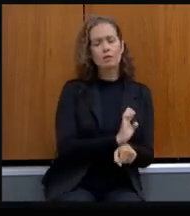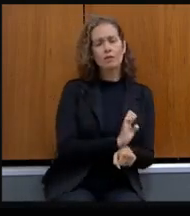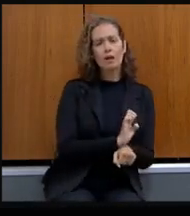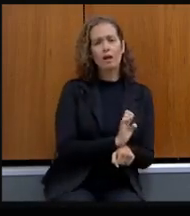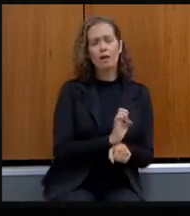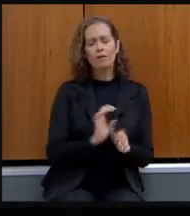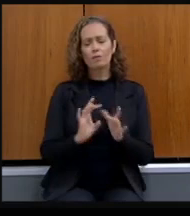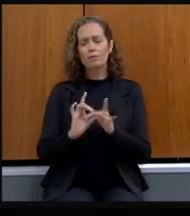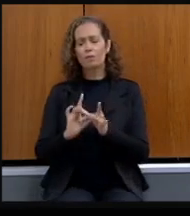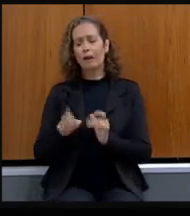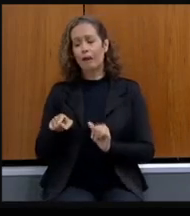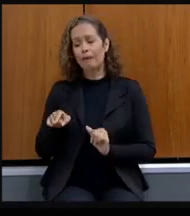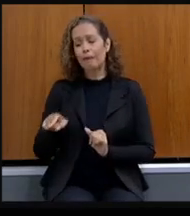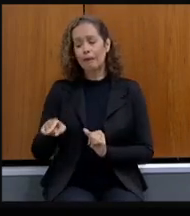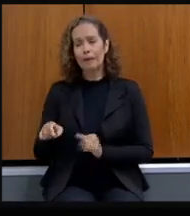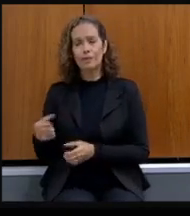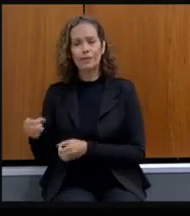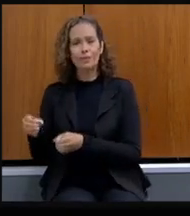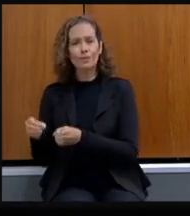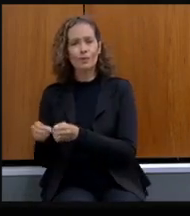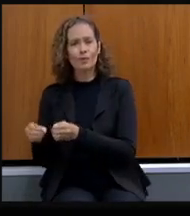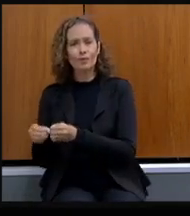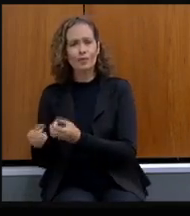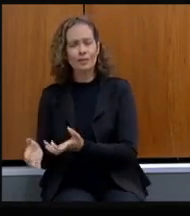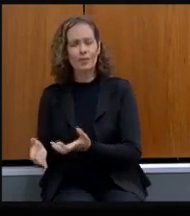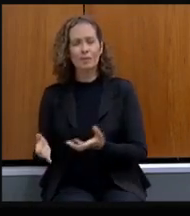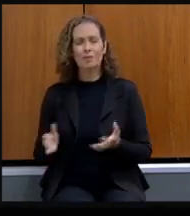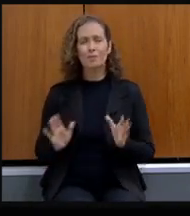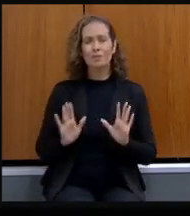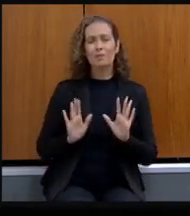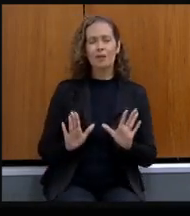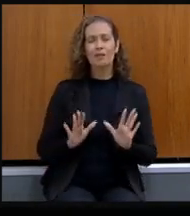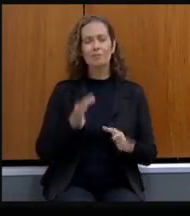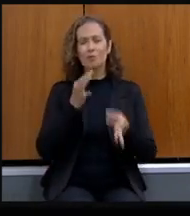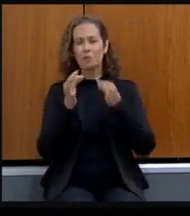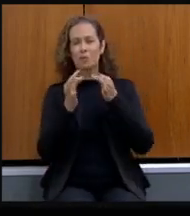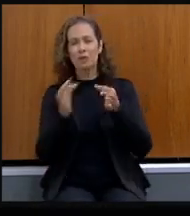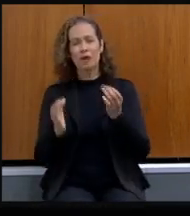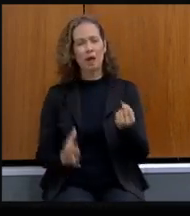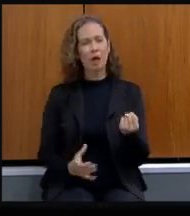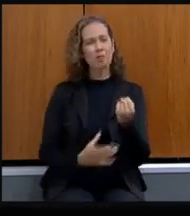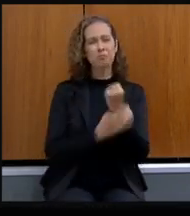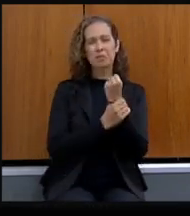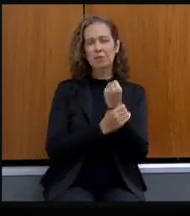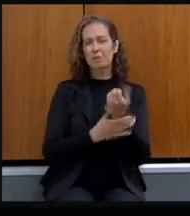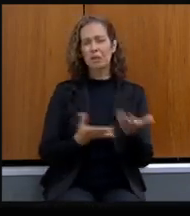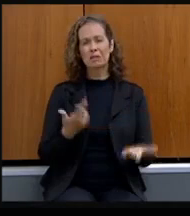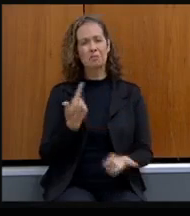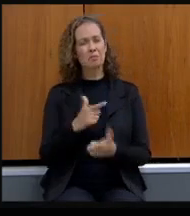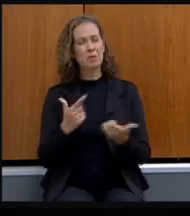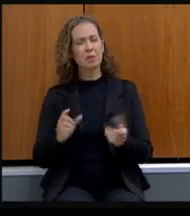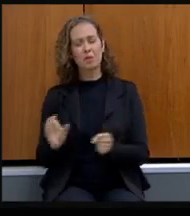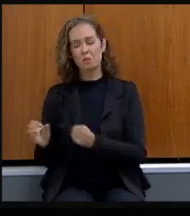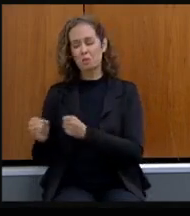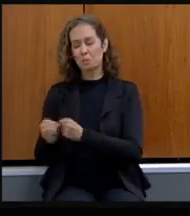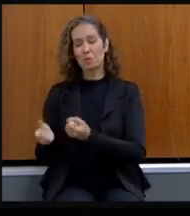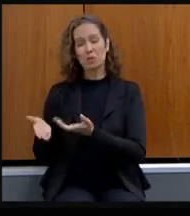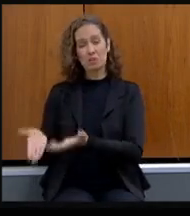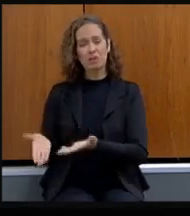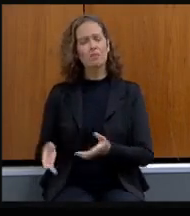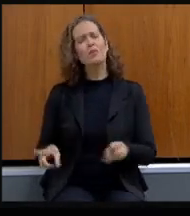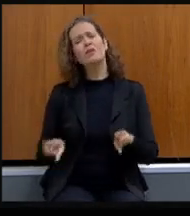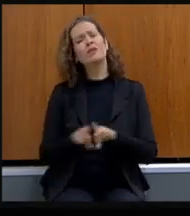um aquele município eu sinceramente acho que não é o caminho porque não dá segurança para o município e também não vejo